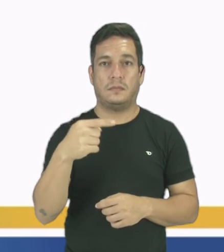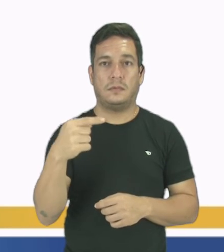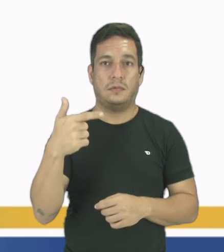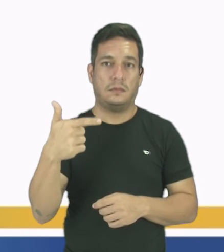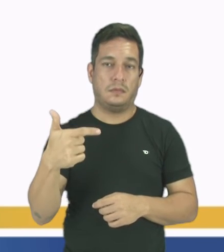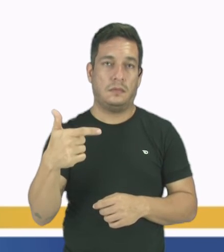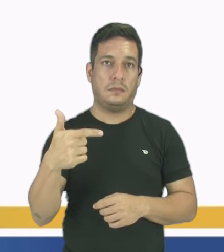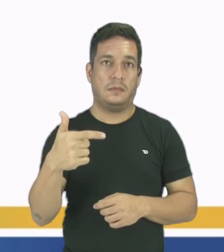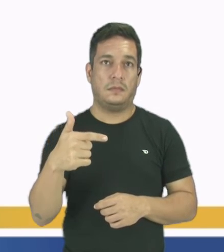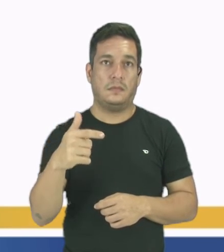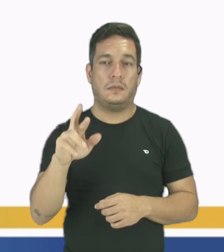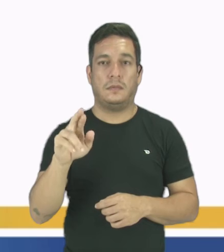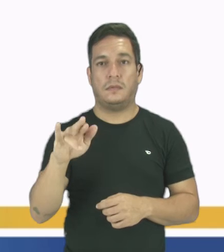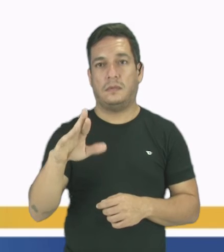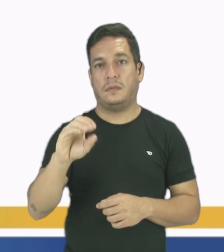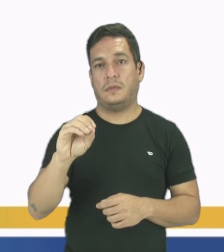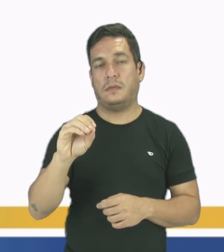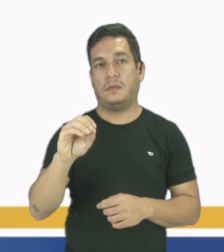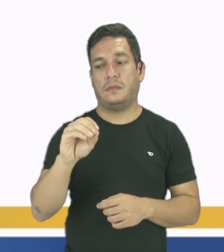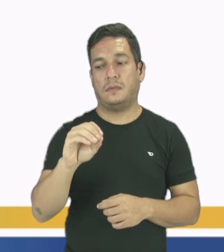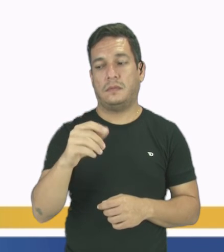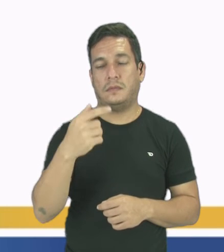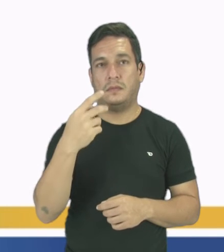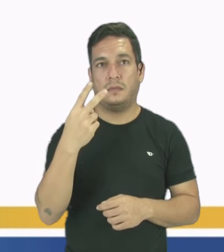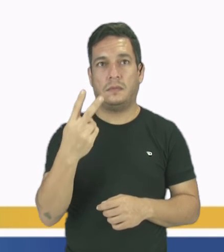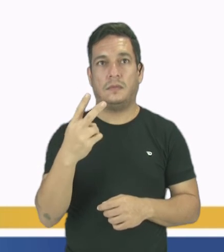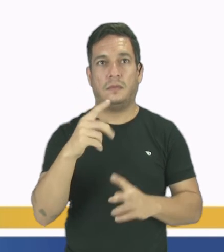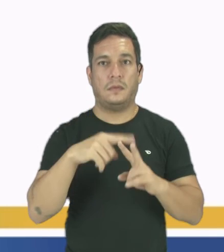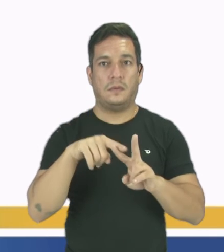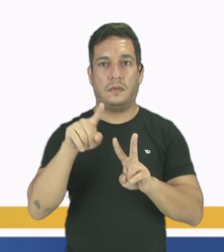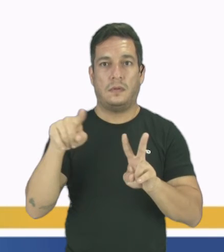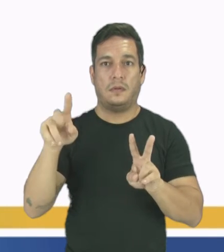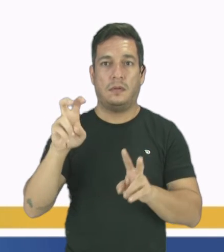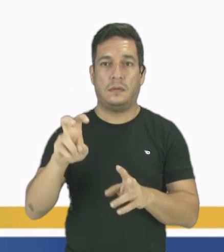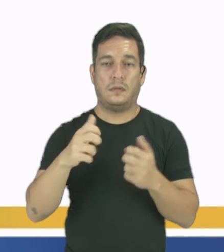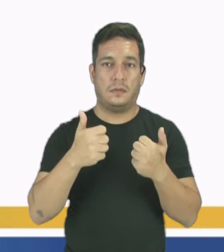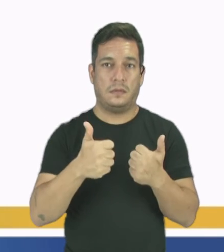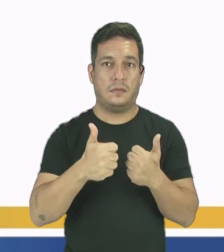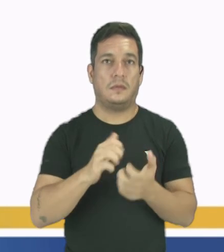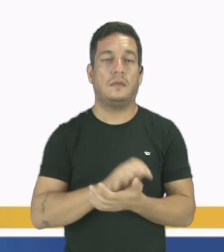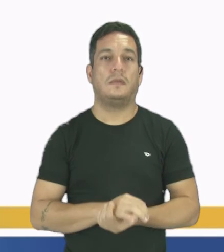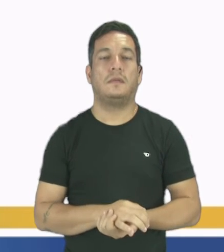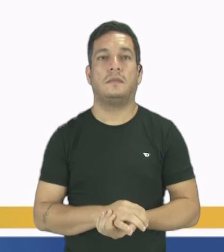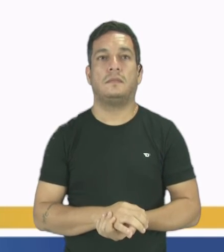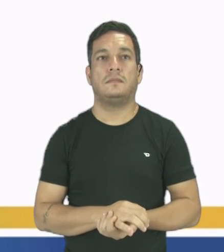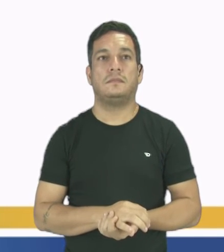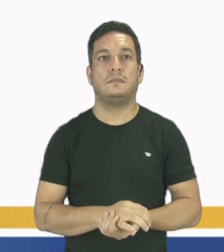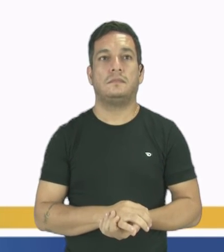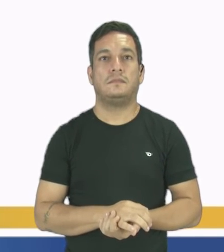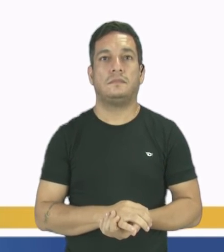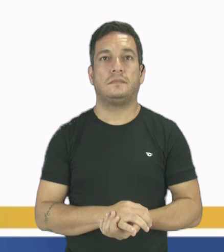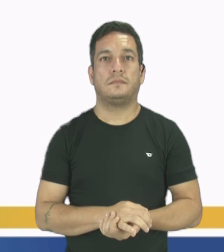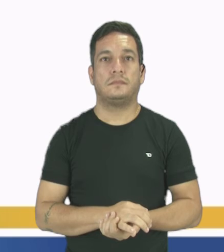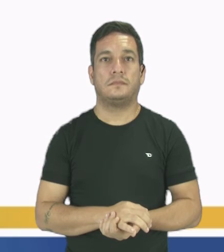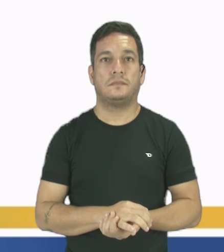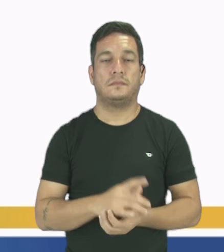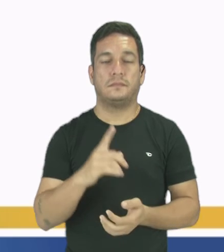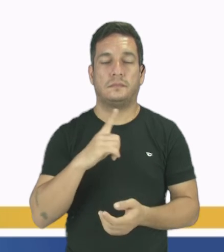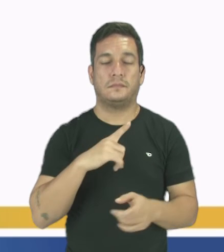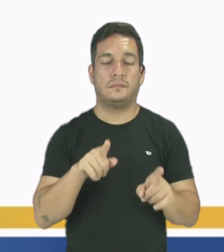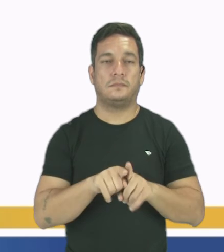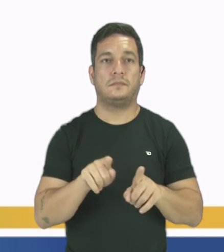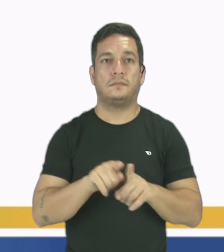2, e o nosso raio é 2 raiz de 5. Tudo bem, gente? Aí nós